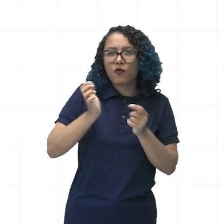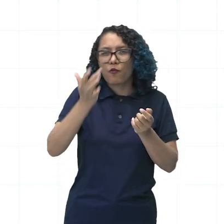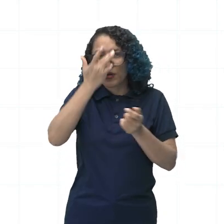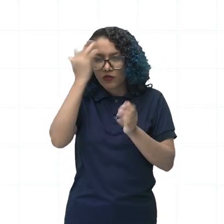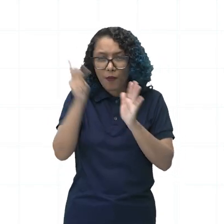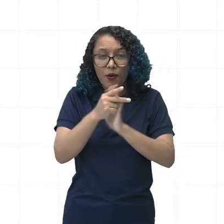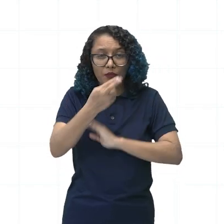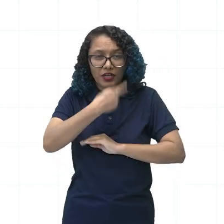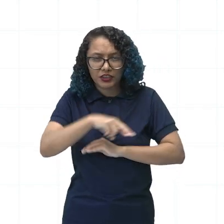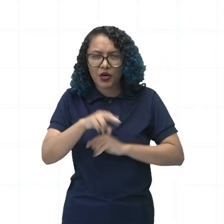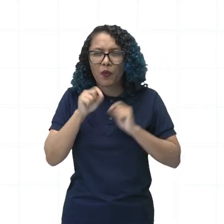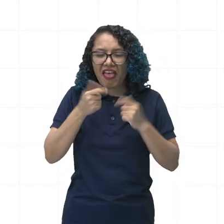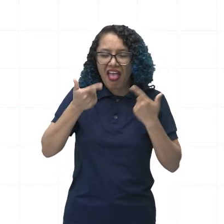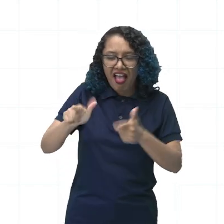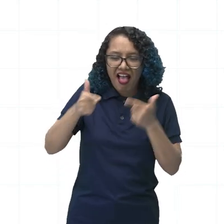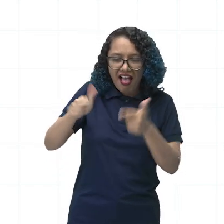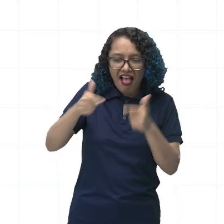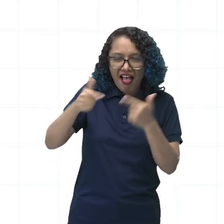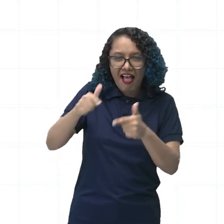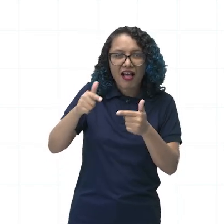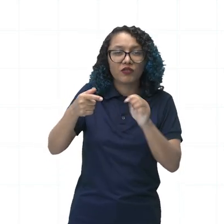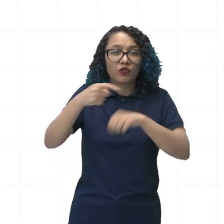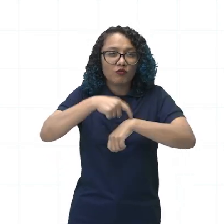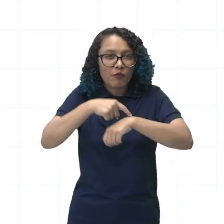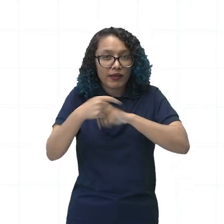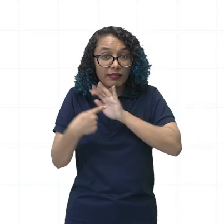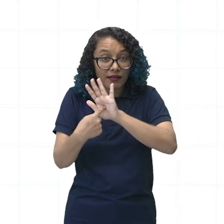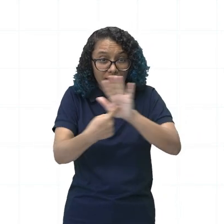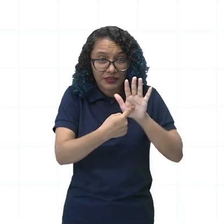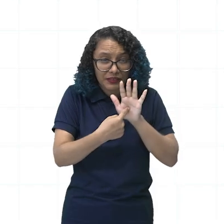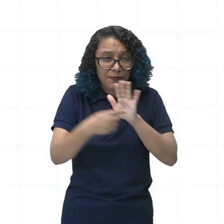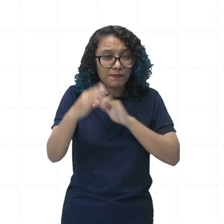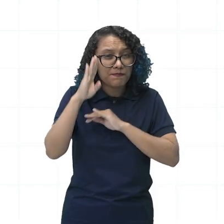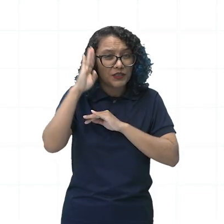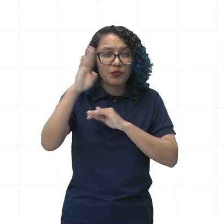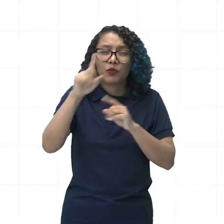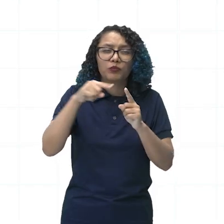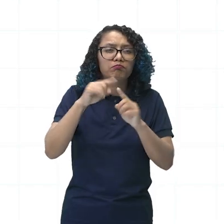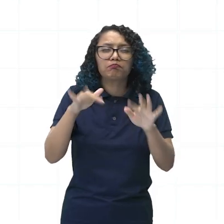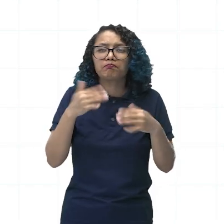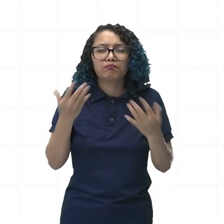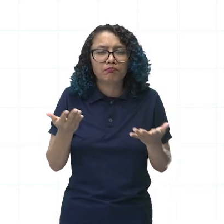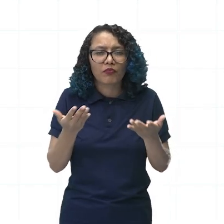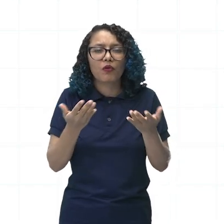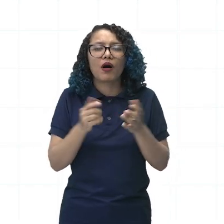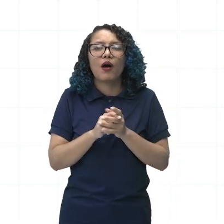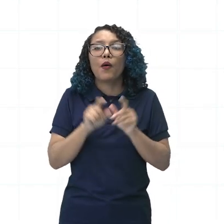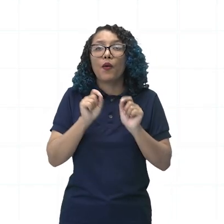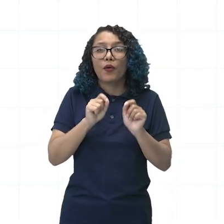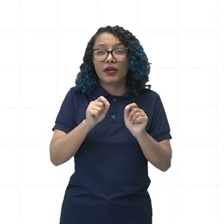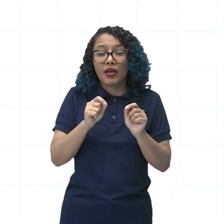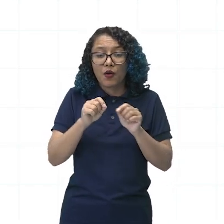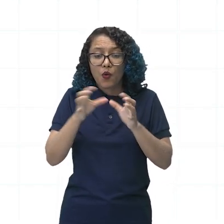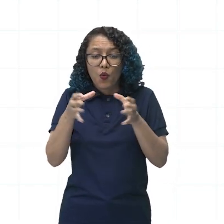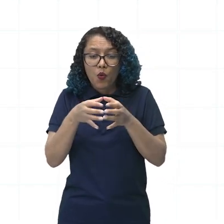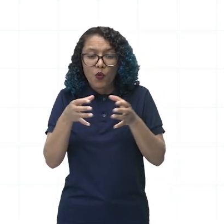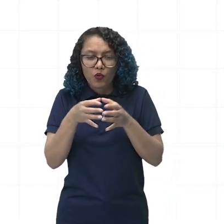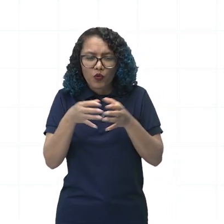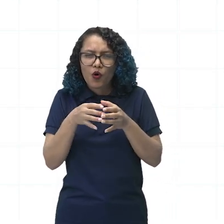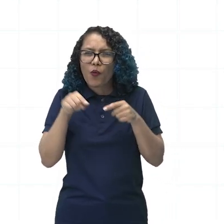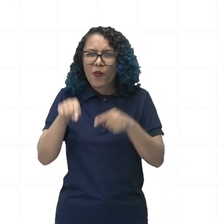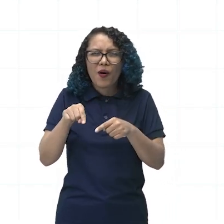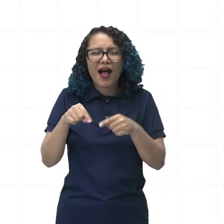ridicularizadas durante a apresentação. Sua principal função era de entreter a população através